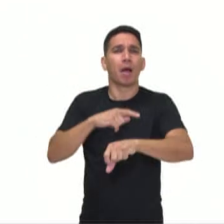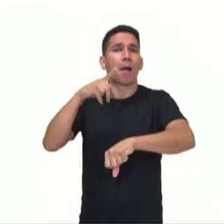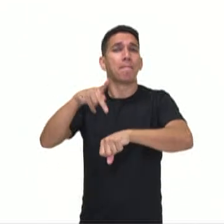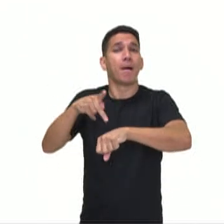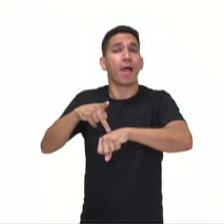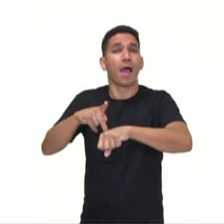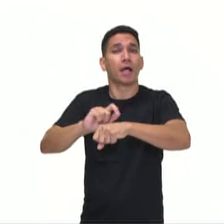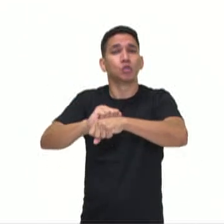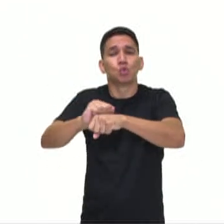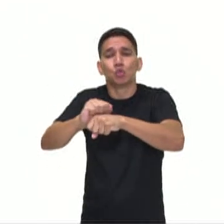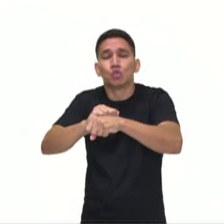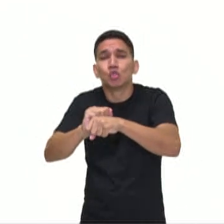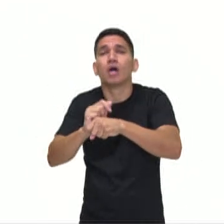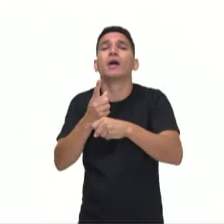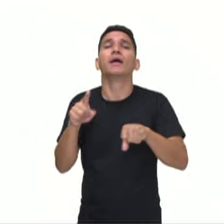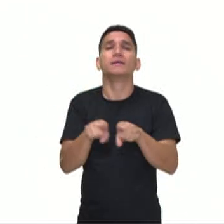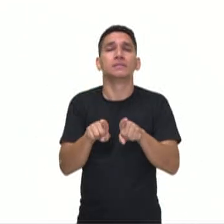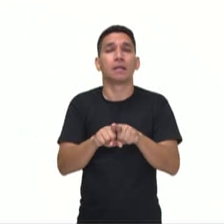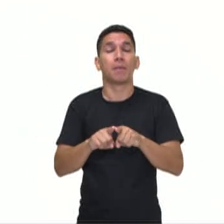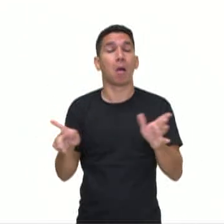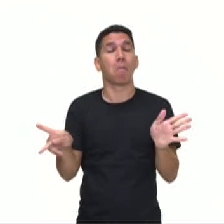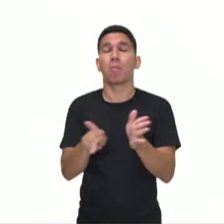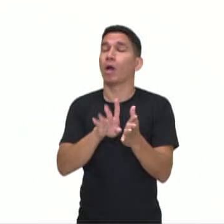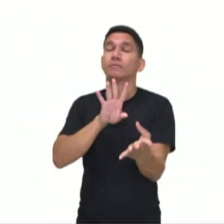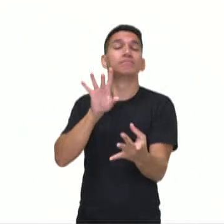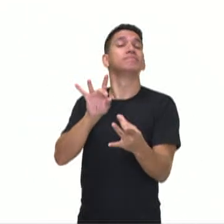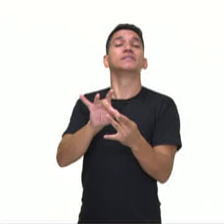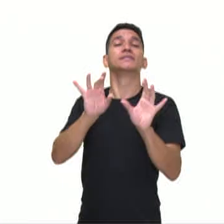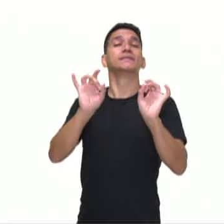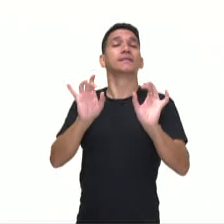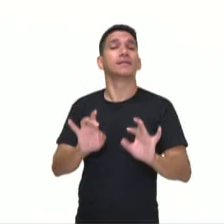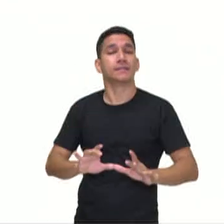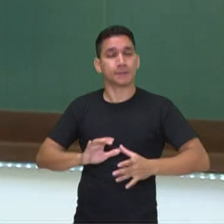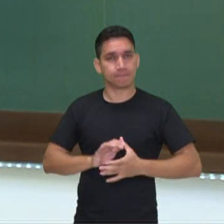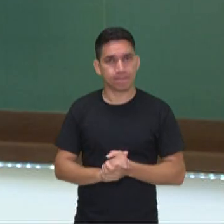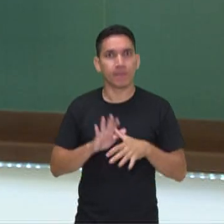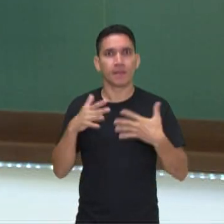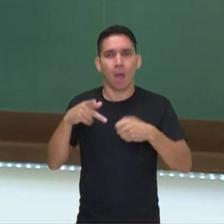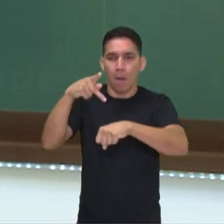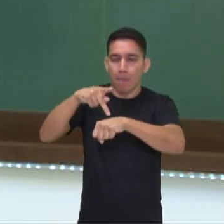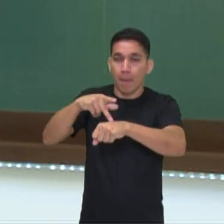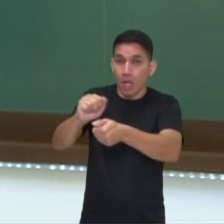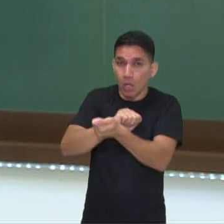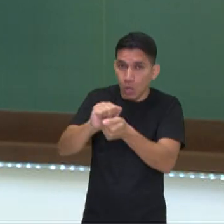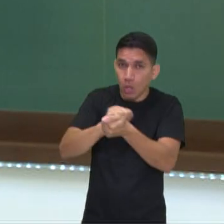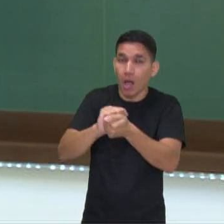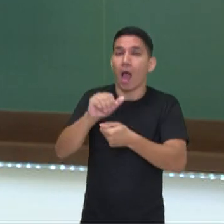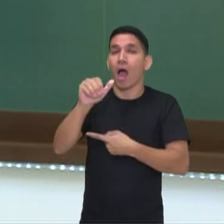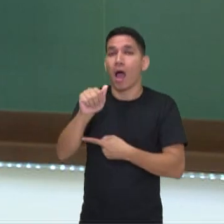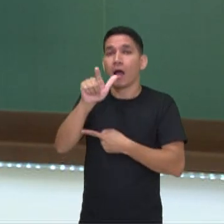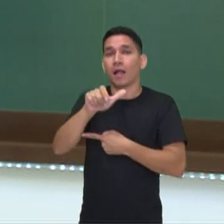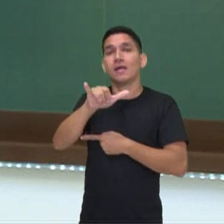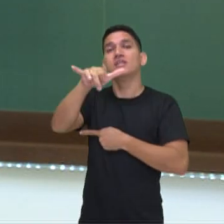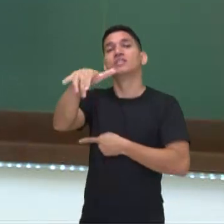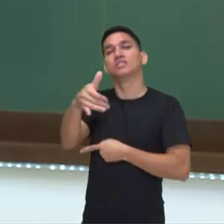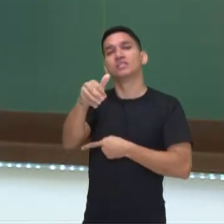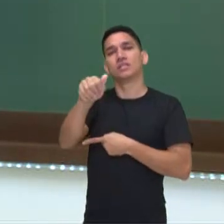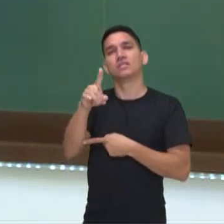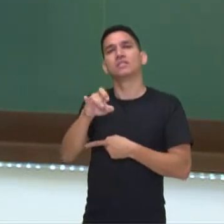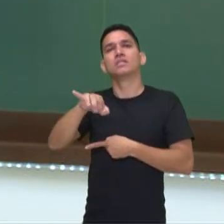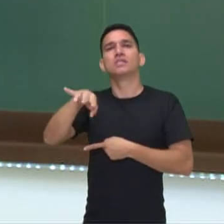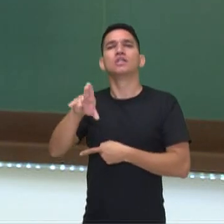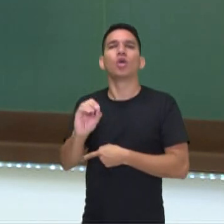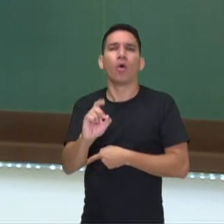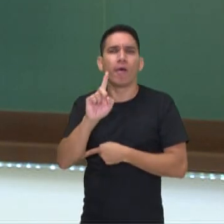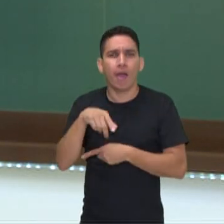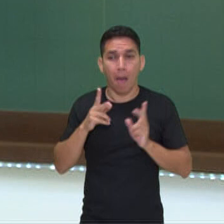assim uma arte autêntica e carregada de características peculiares. Então a pedra-sabão vai surgir, o Aleijadinho usa bastante a pedra-sabão, que é a mesma